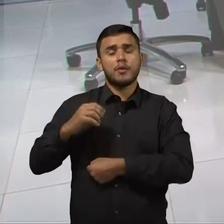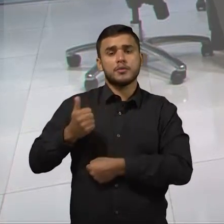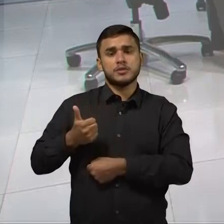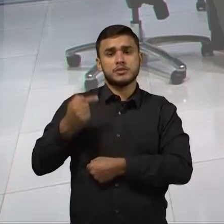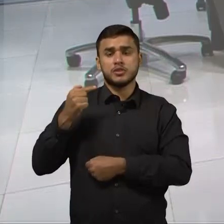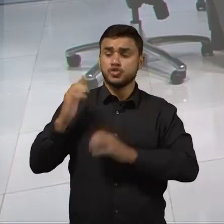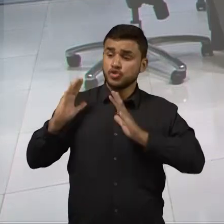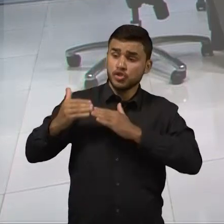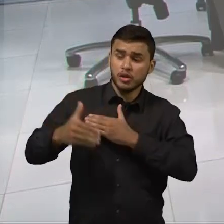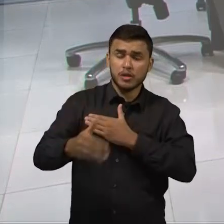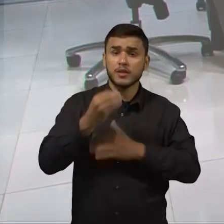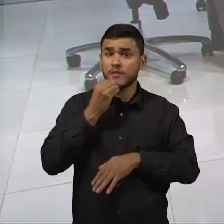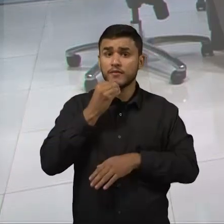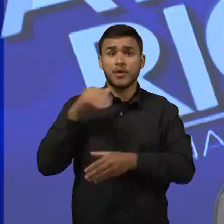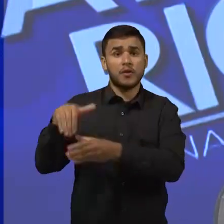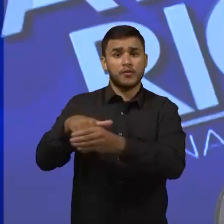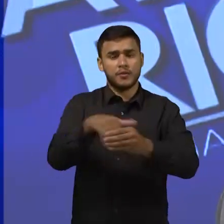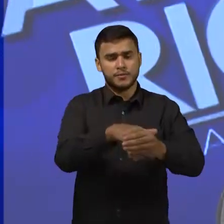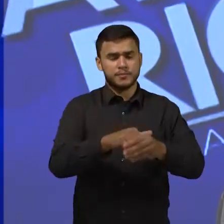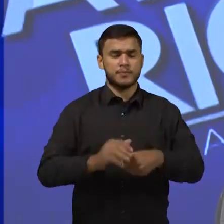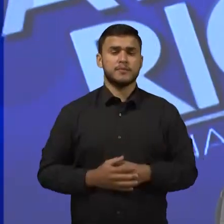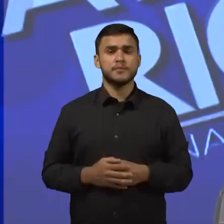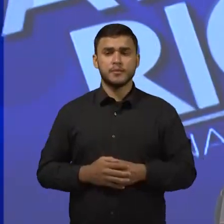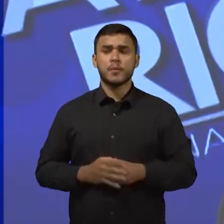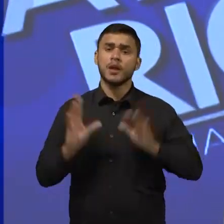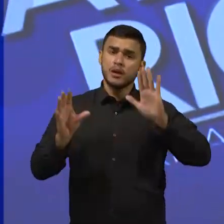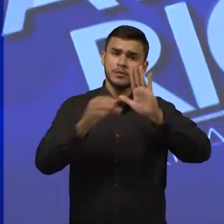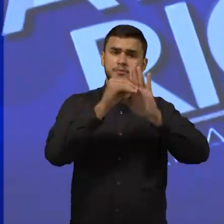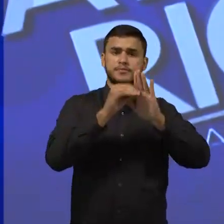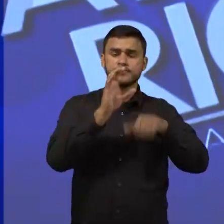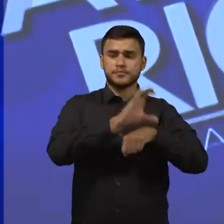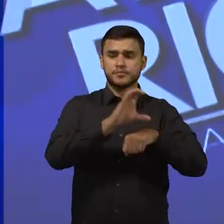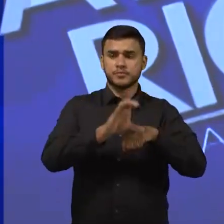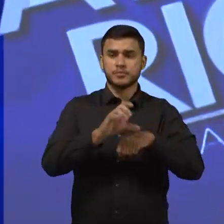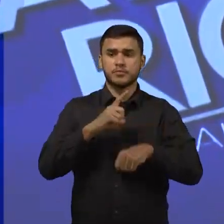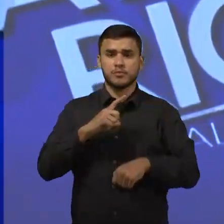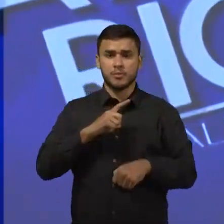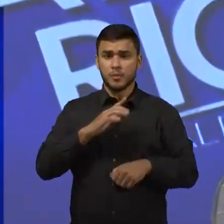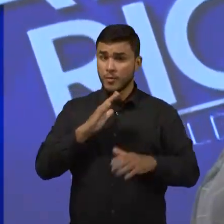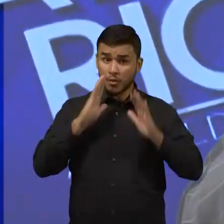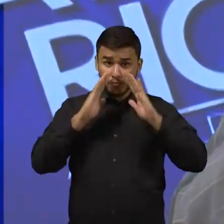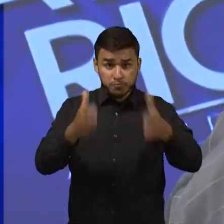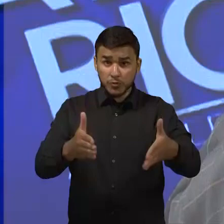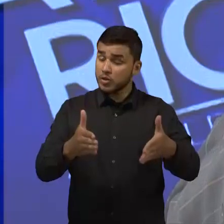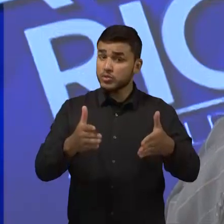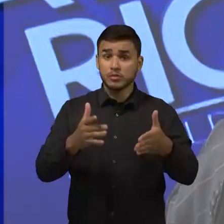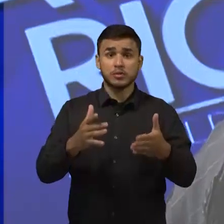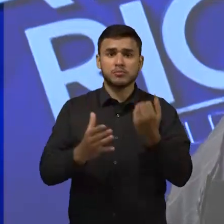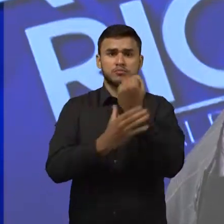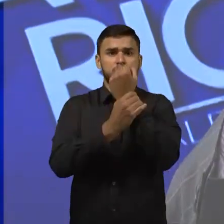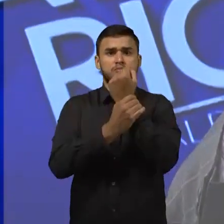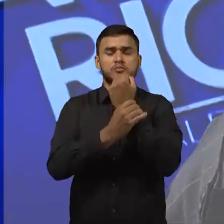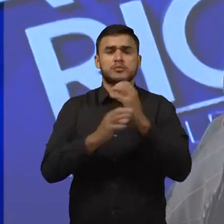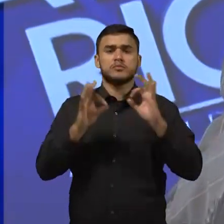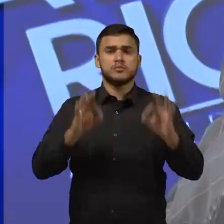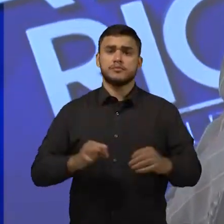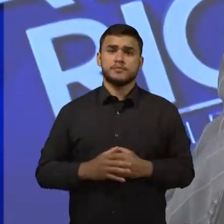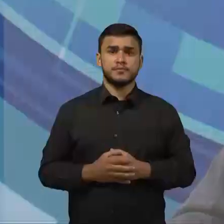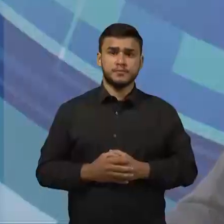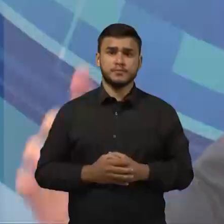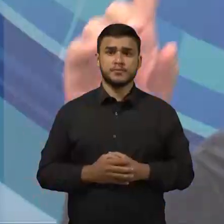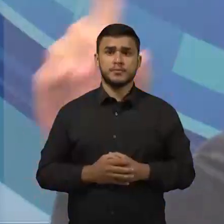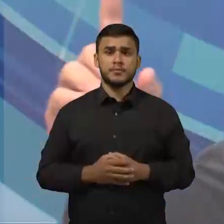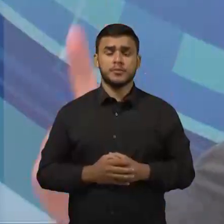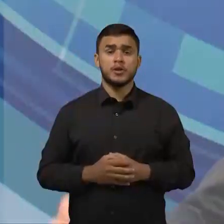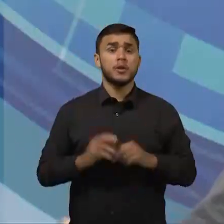de 1966 para cá, com a emenda à Constituição, que introduziu a ação direta de inconstitucionalidade, é a guarda da Constituição, como você disse.